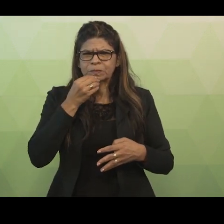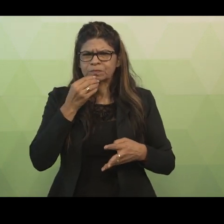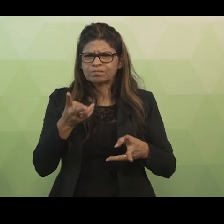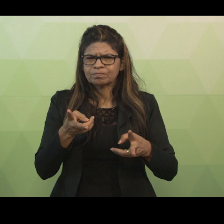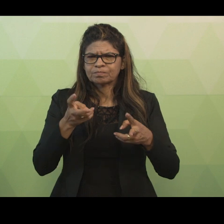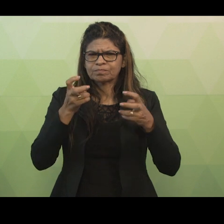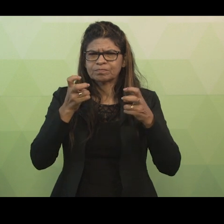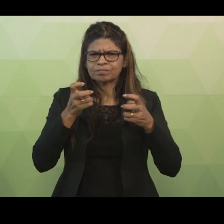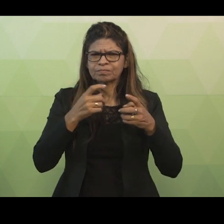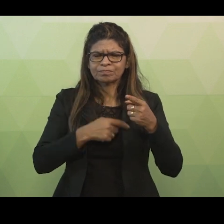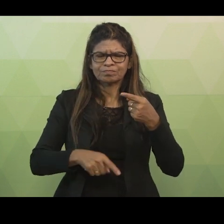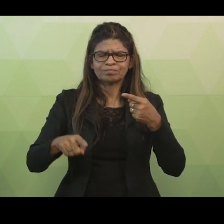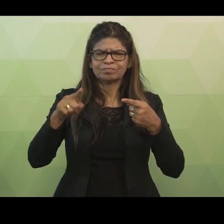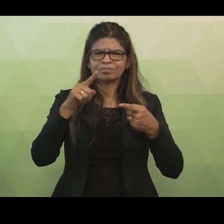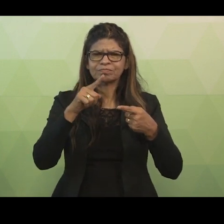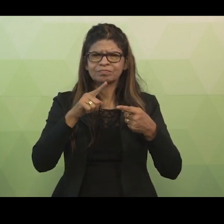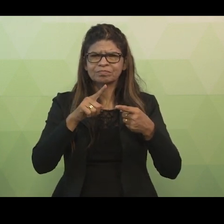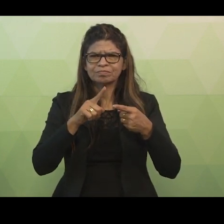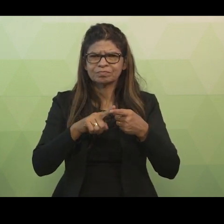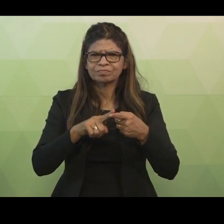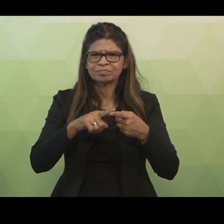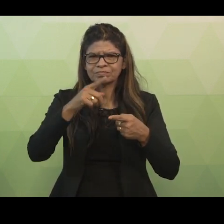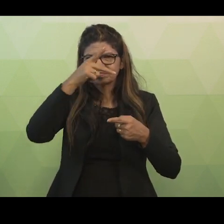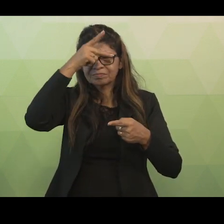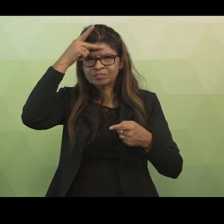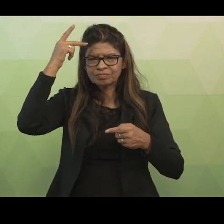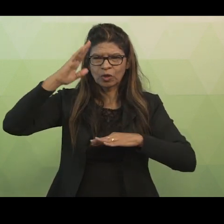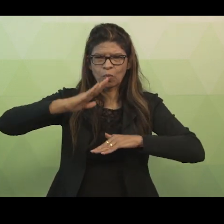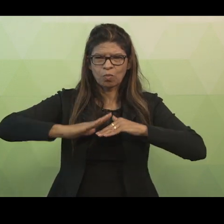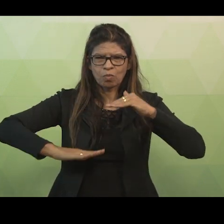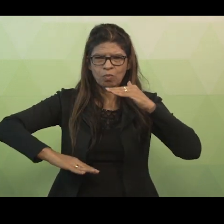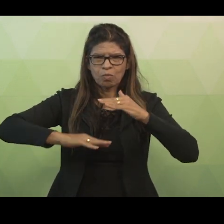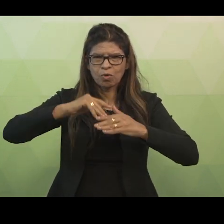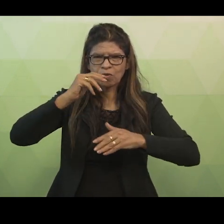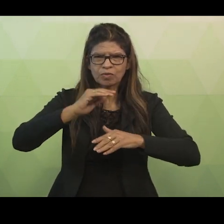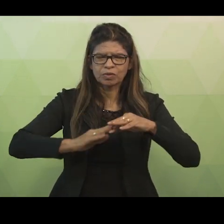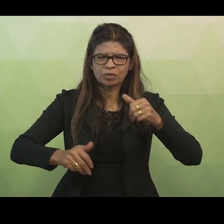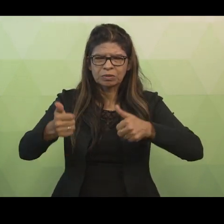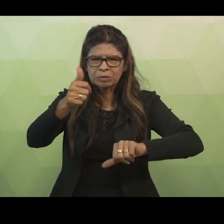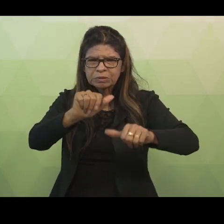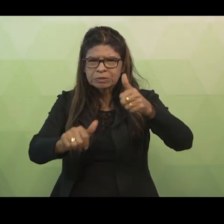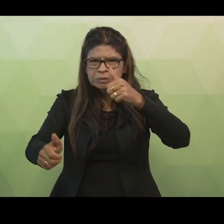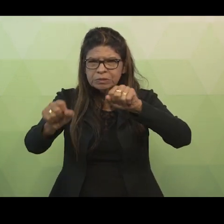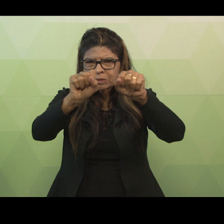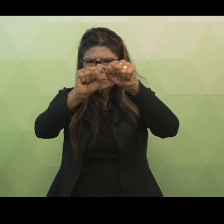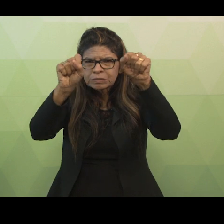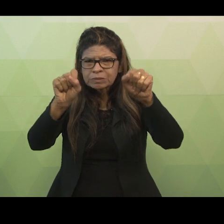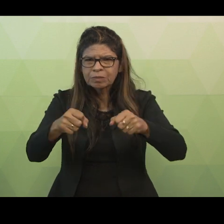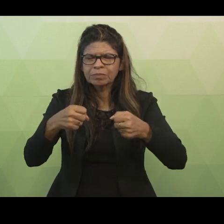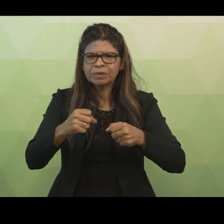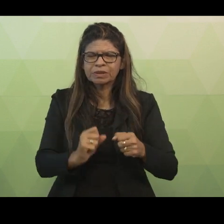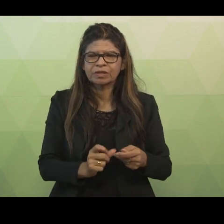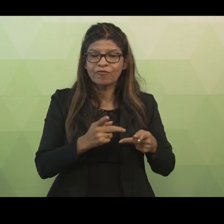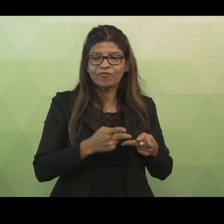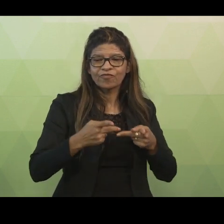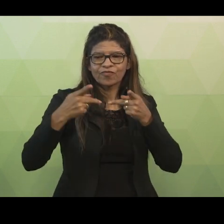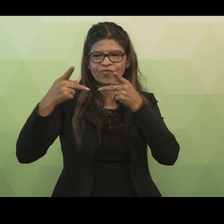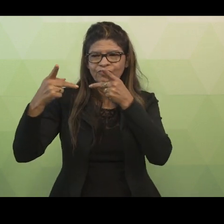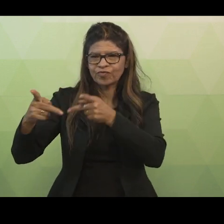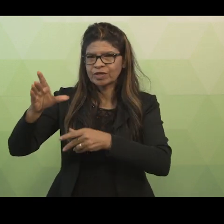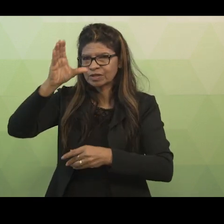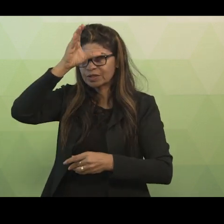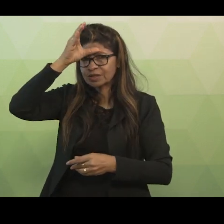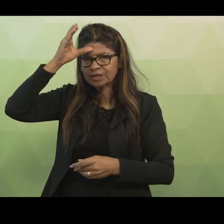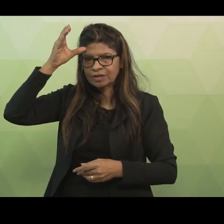síncrona porque uma vez que o usuário enviou esta mensagem, ele deve permanecer aguardando o seu processamento, para